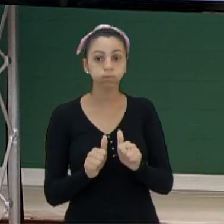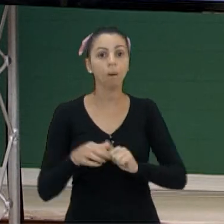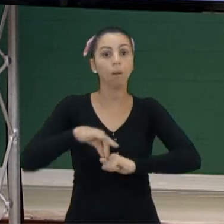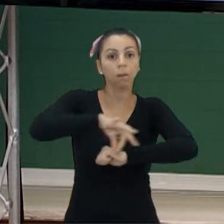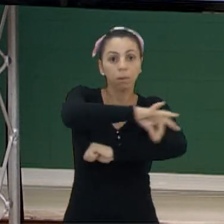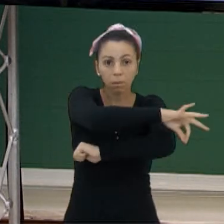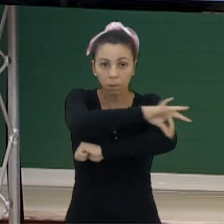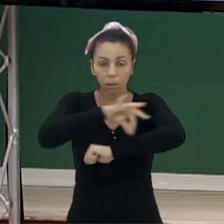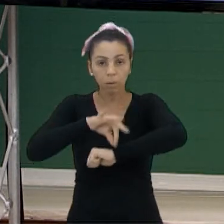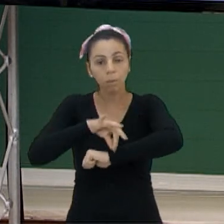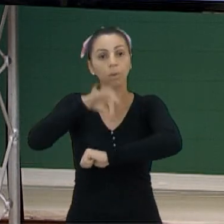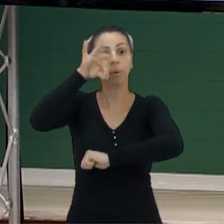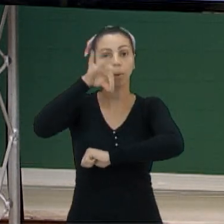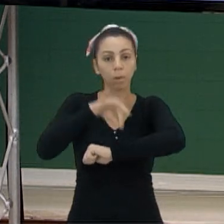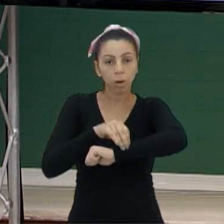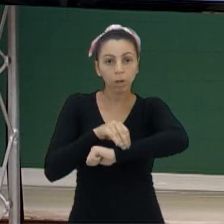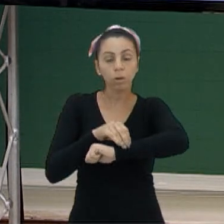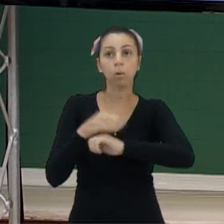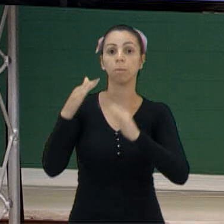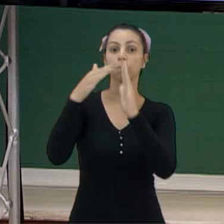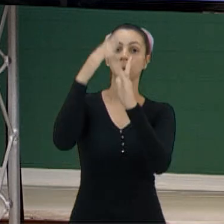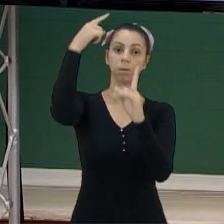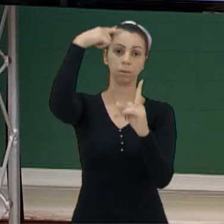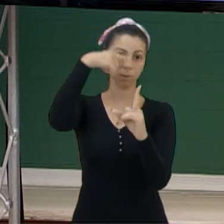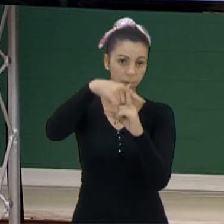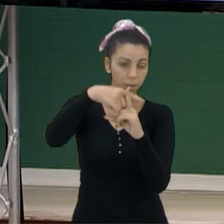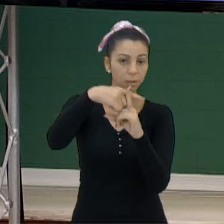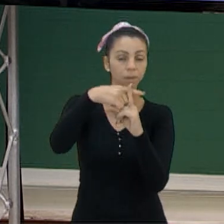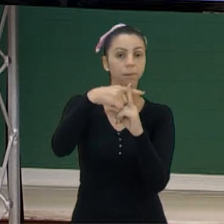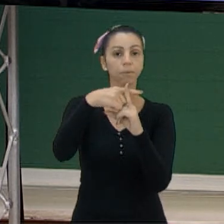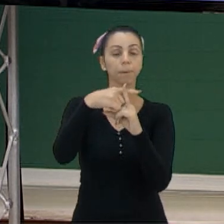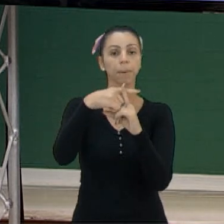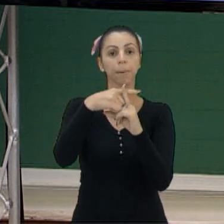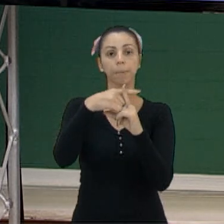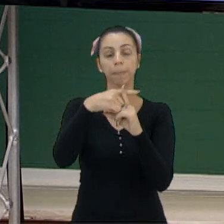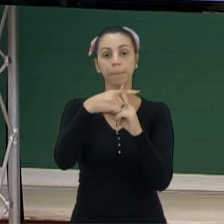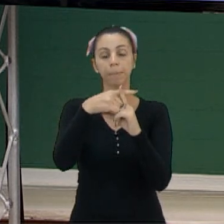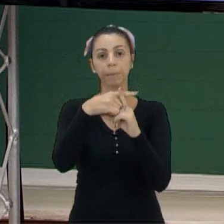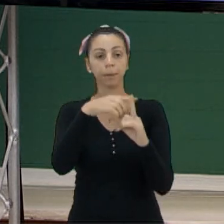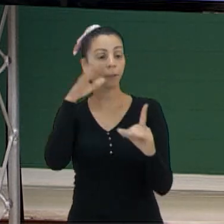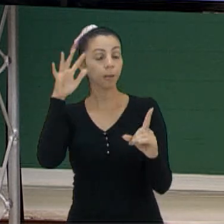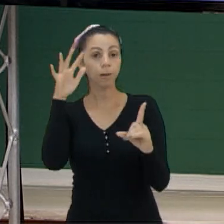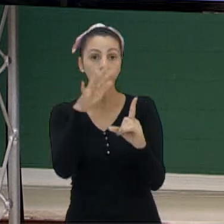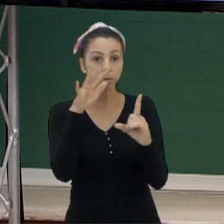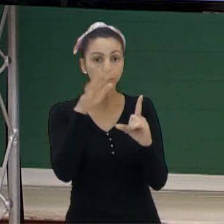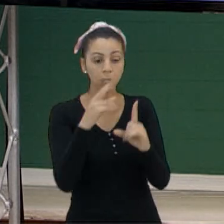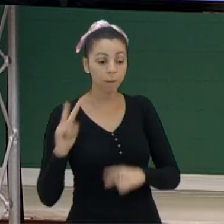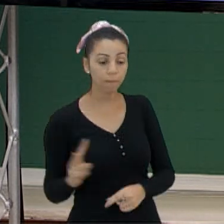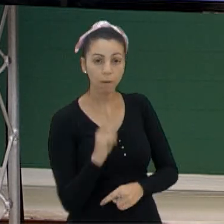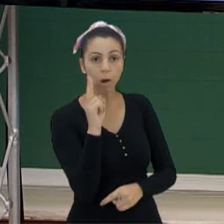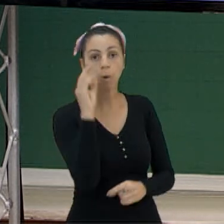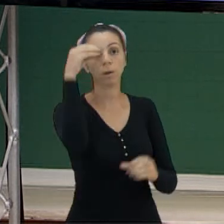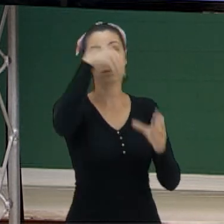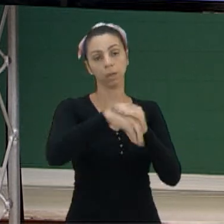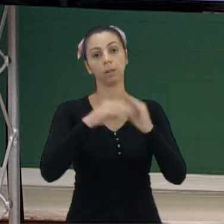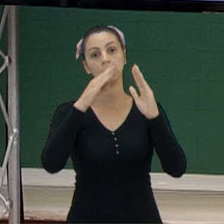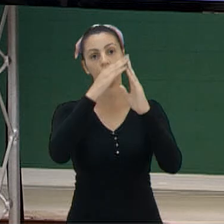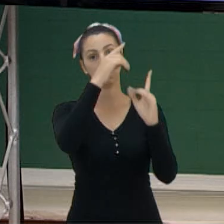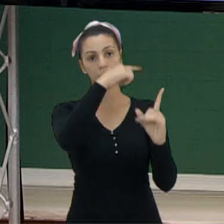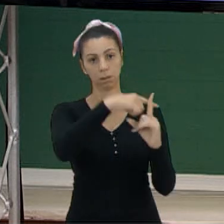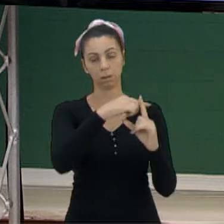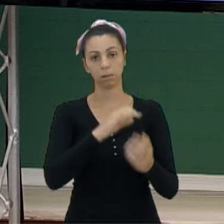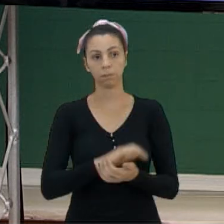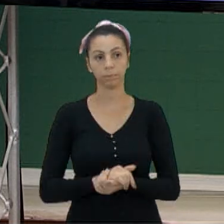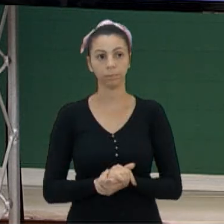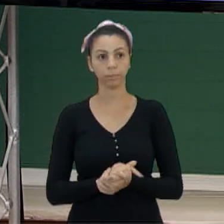todo um estabelecimento, toda uma igreja, o quê? Para enfatizar os valores da igreja. Violentos contrastes de luz